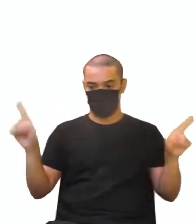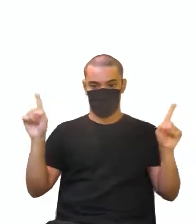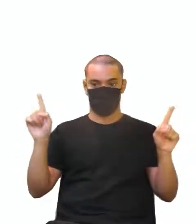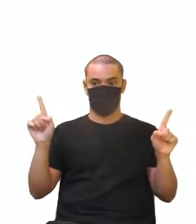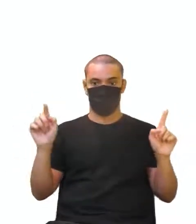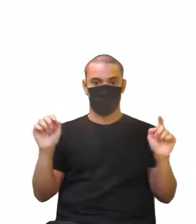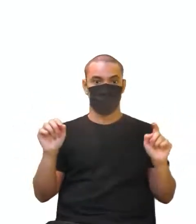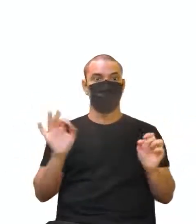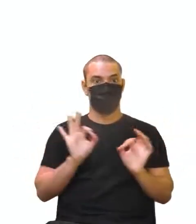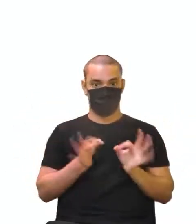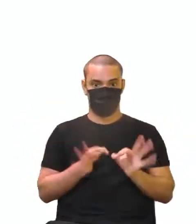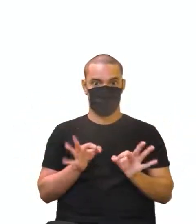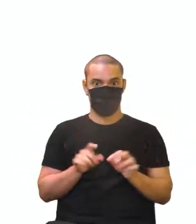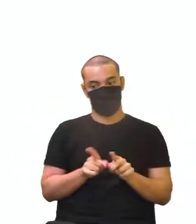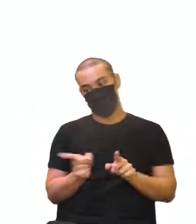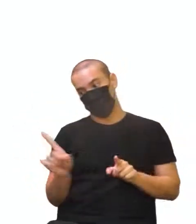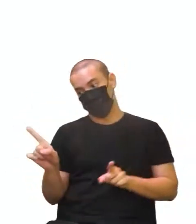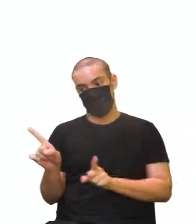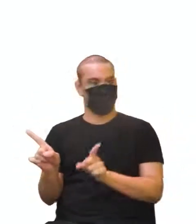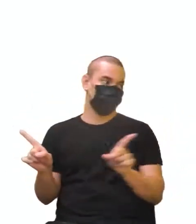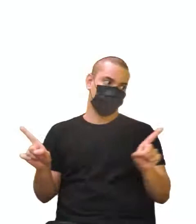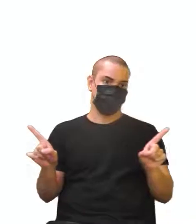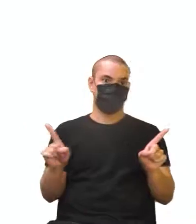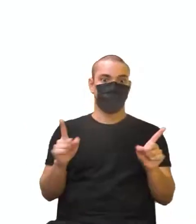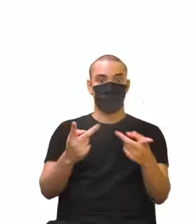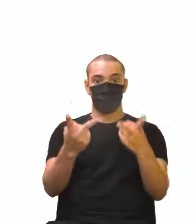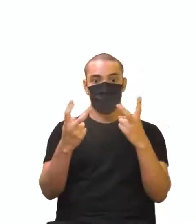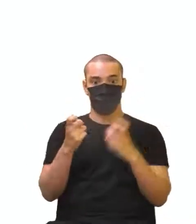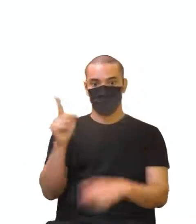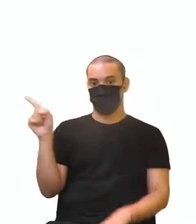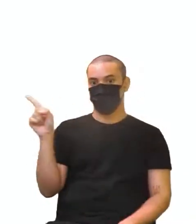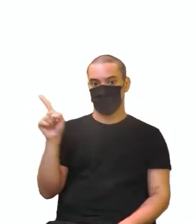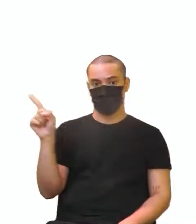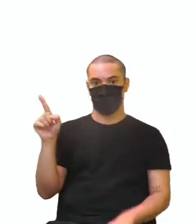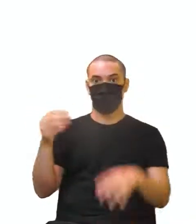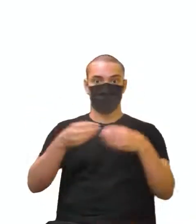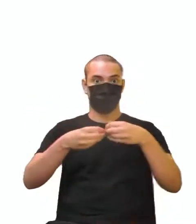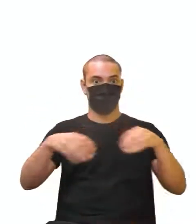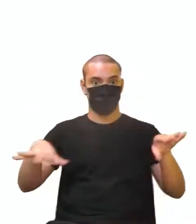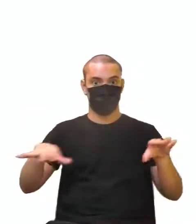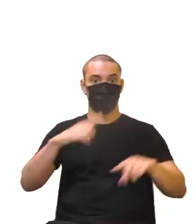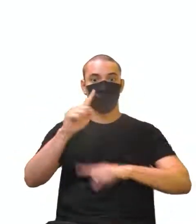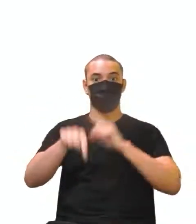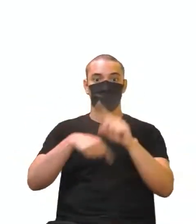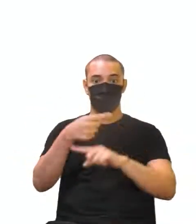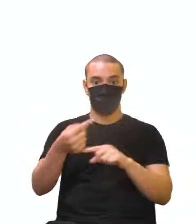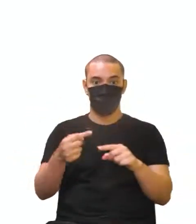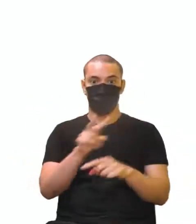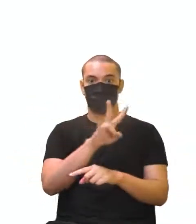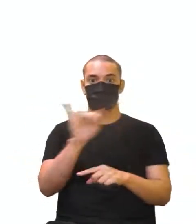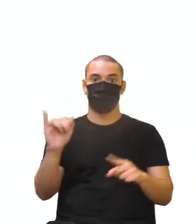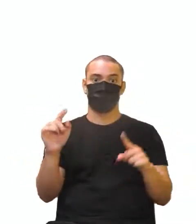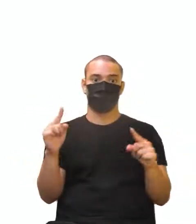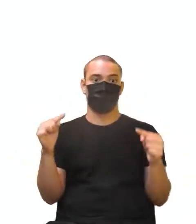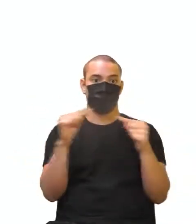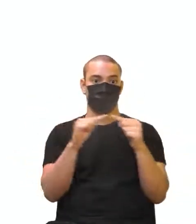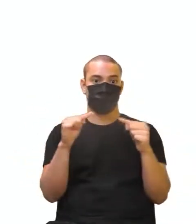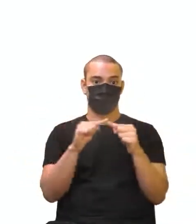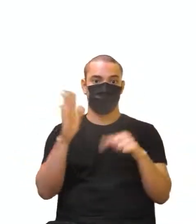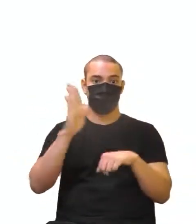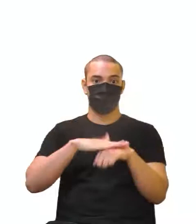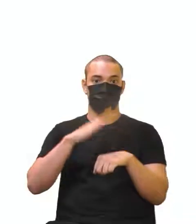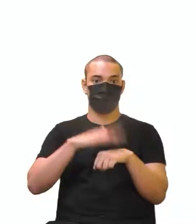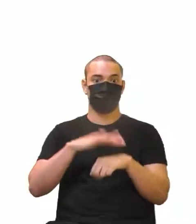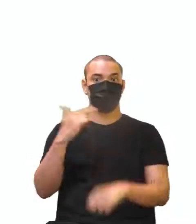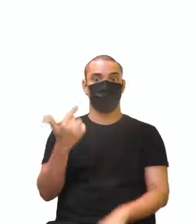genes vai para um lado, digamos assim. Vocês percebem que eles se separam e vão se combinar aleatoriamente